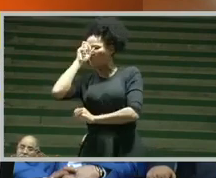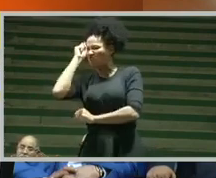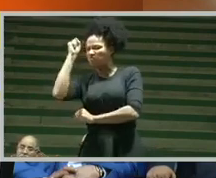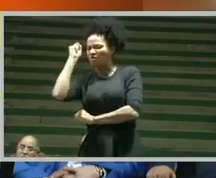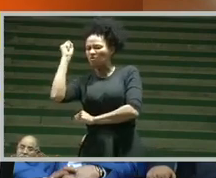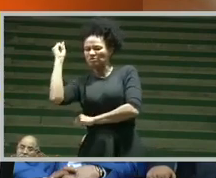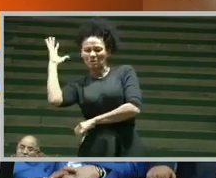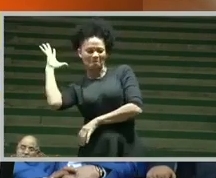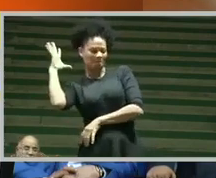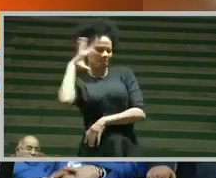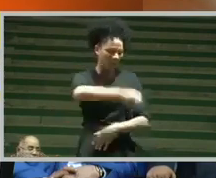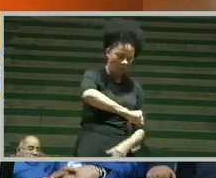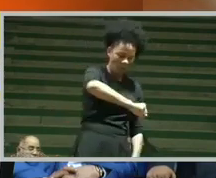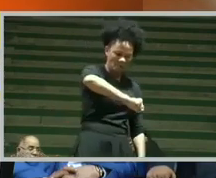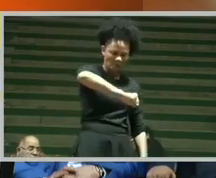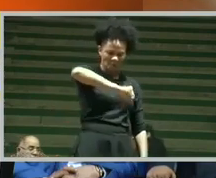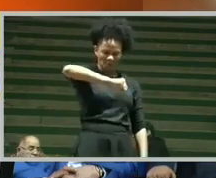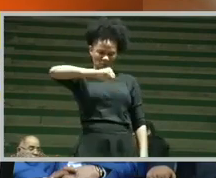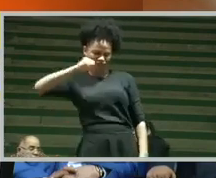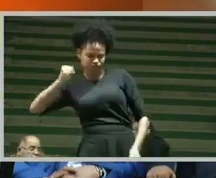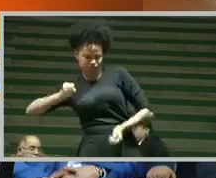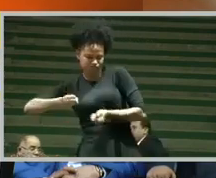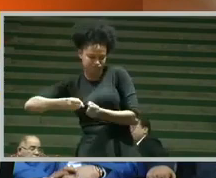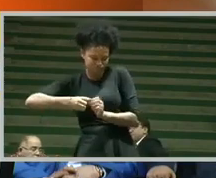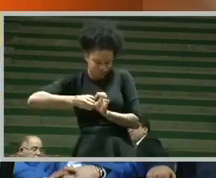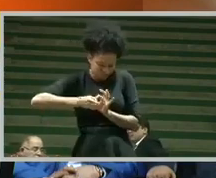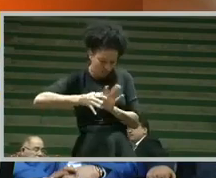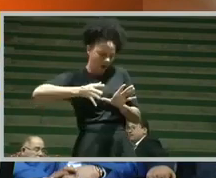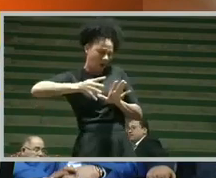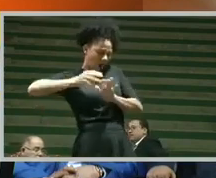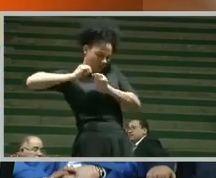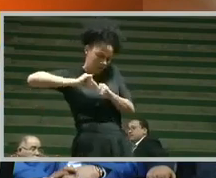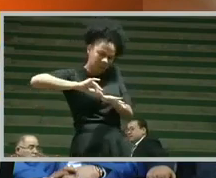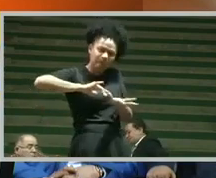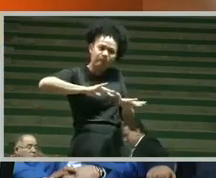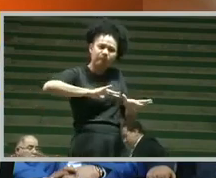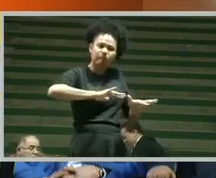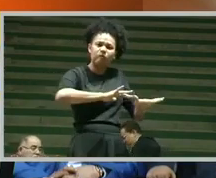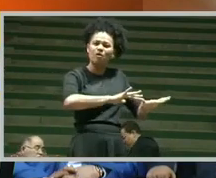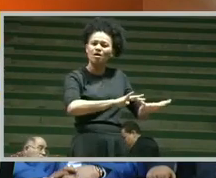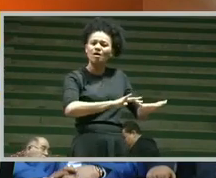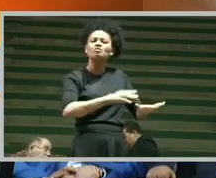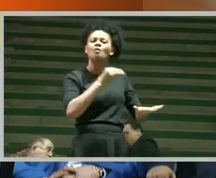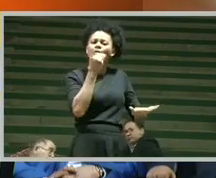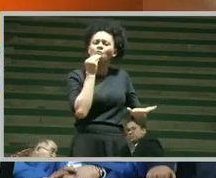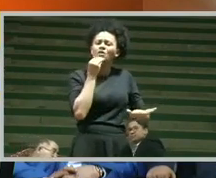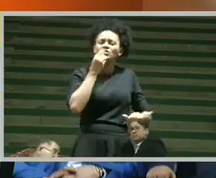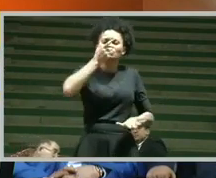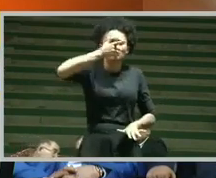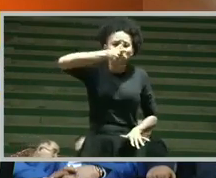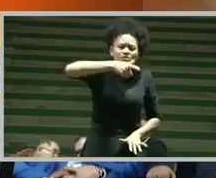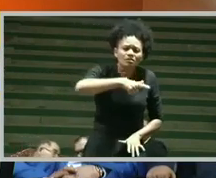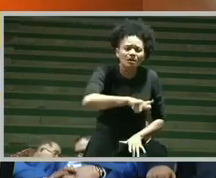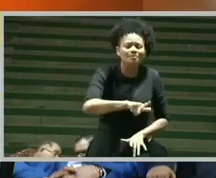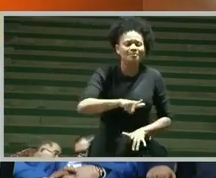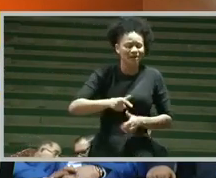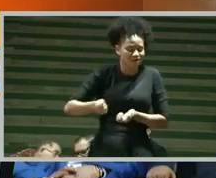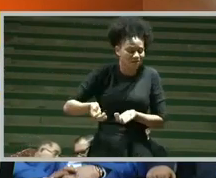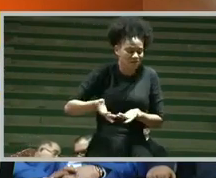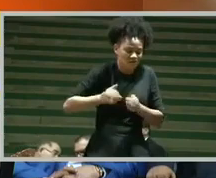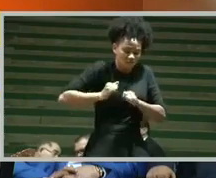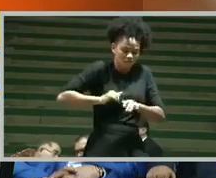tirou de lá e lhes deu uma nova chance para cultuarem no